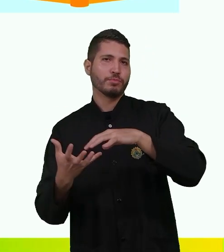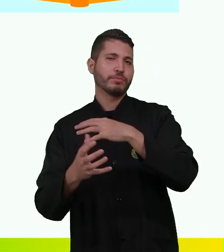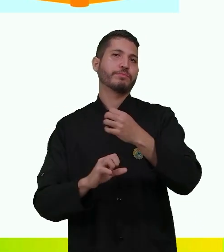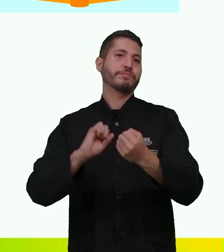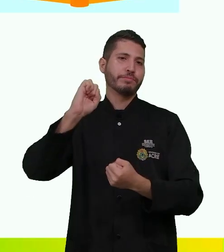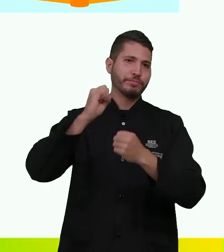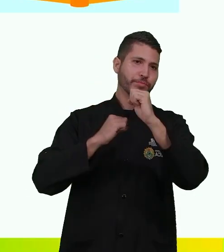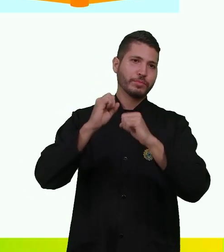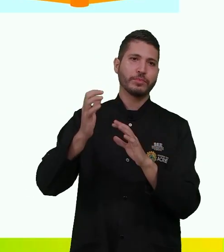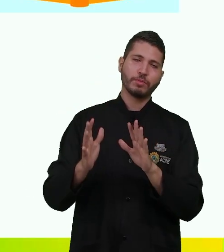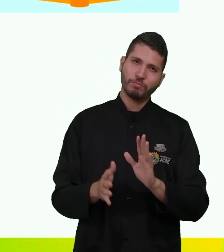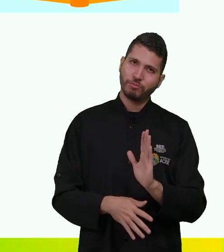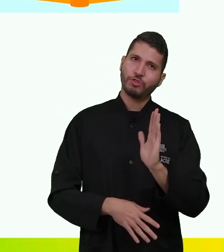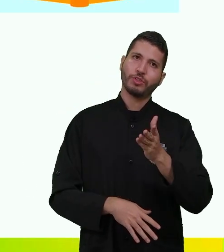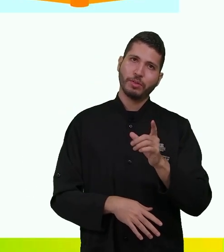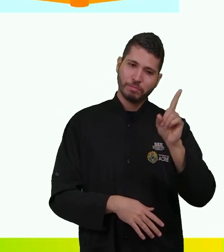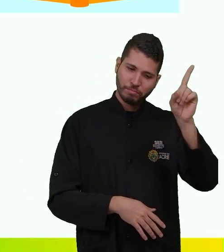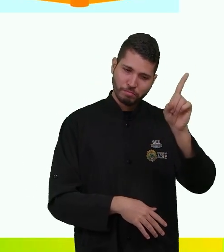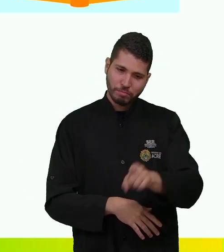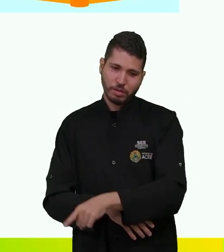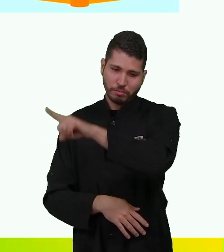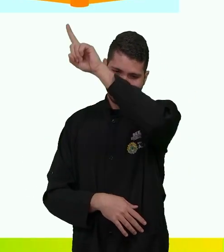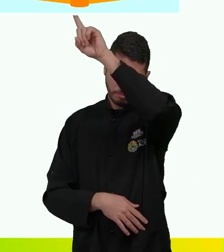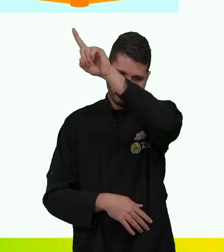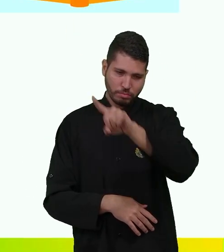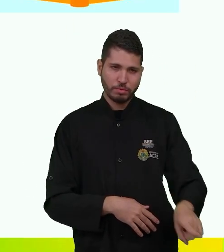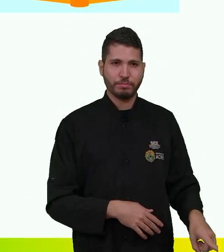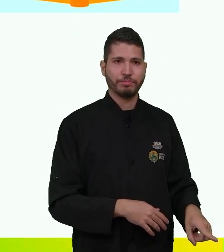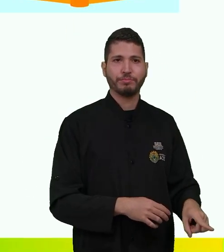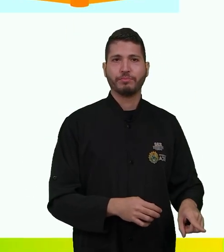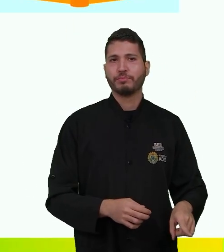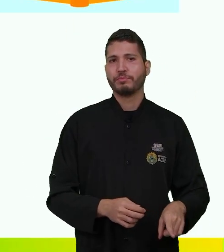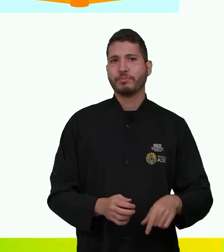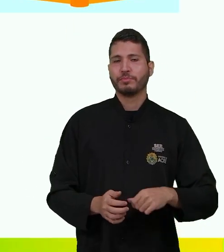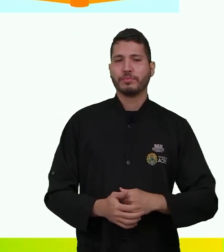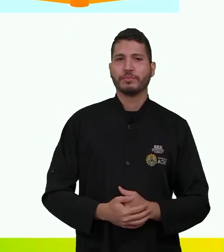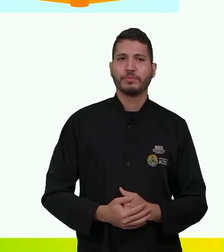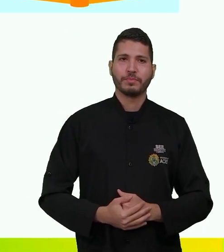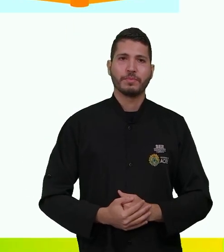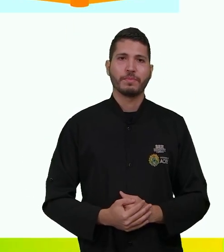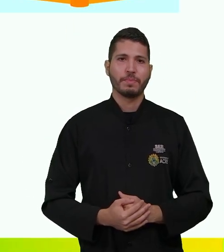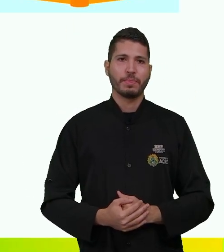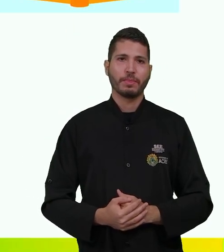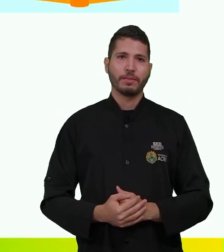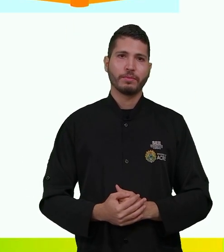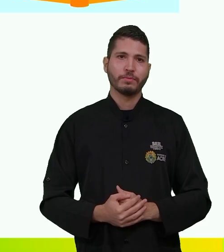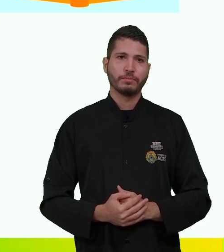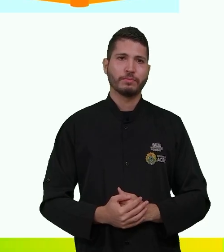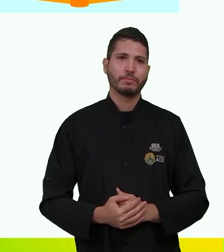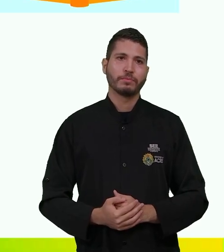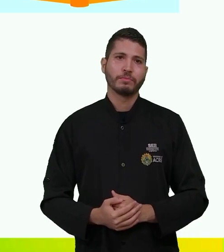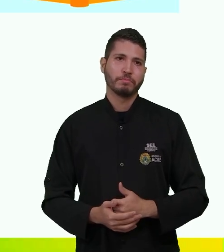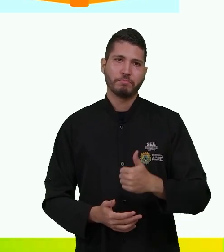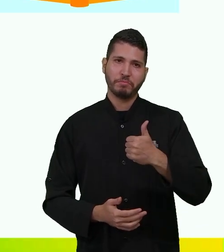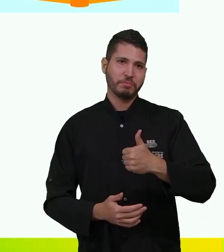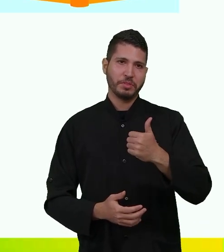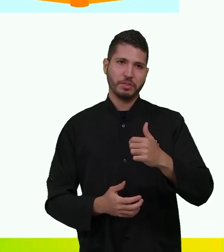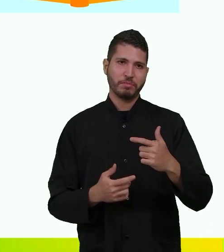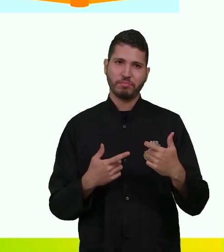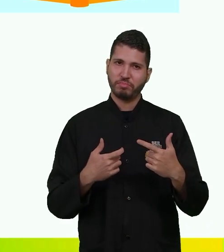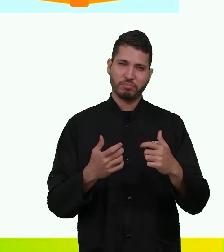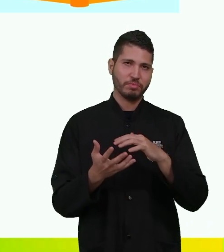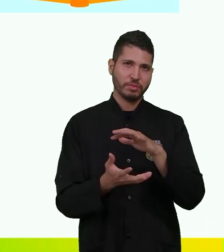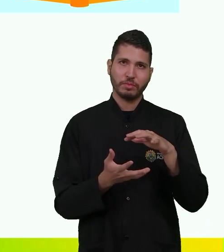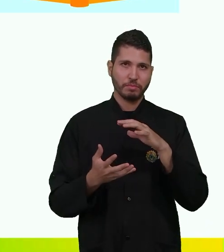aqui, logo de cara, a globalização. A Primeira Guerra Mundial, não, nós nem citamos a Primeira Guerra Mundial na nossa aula, a gente já